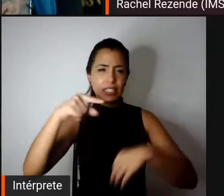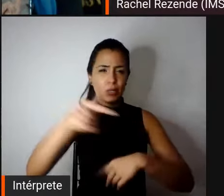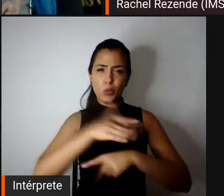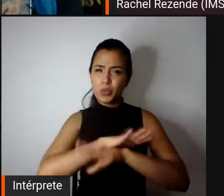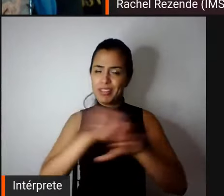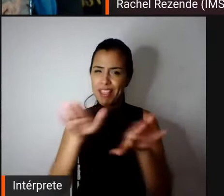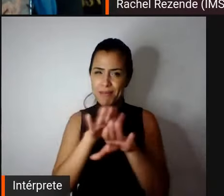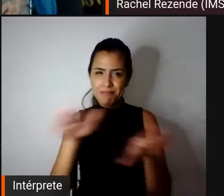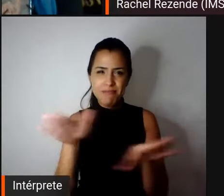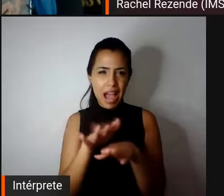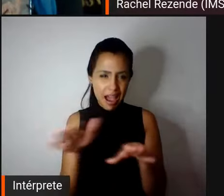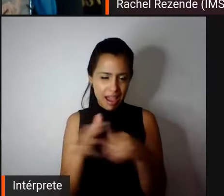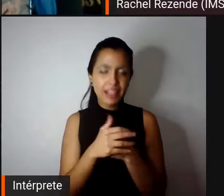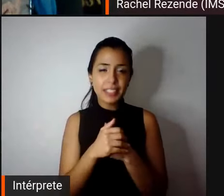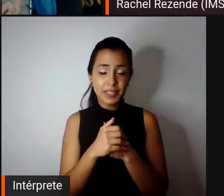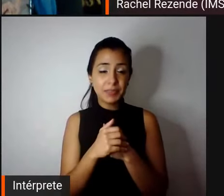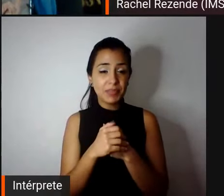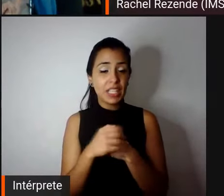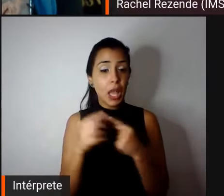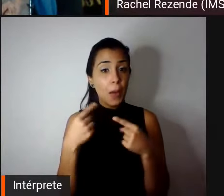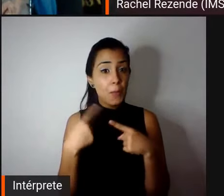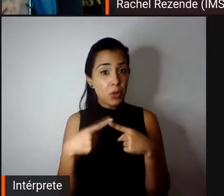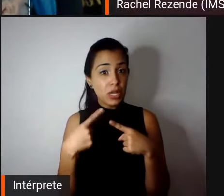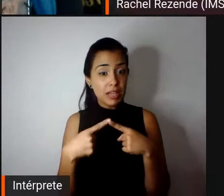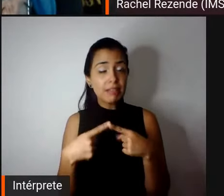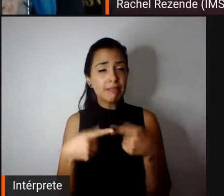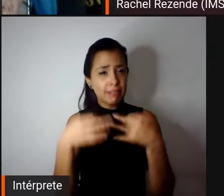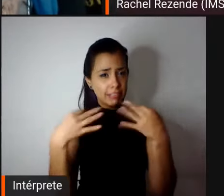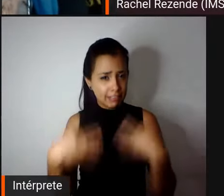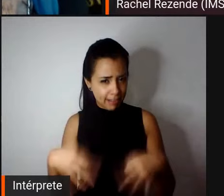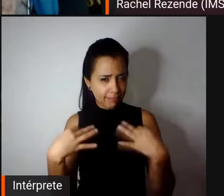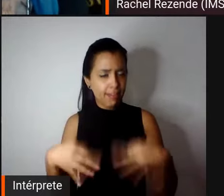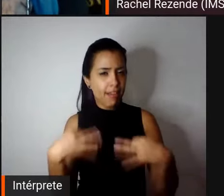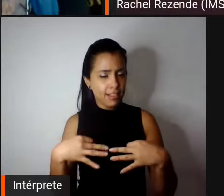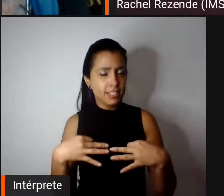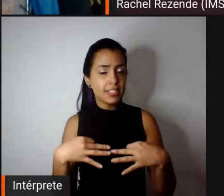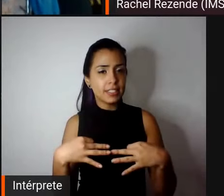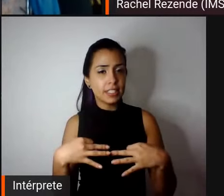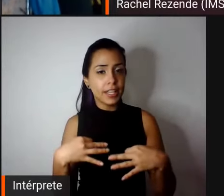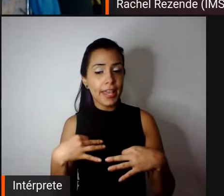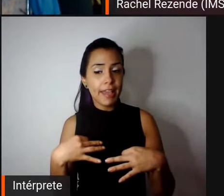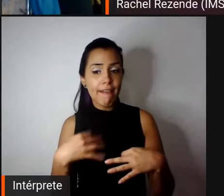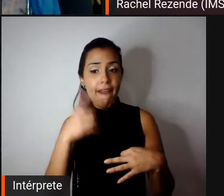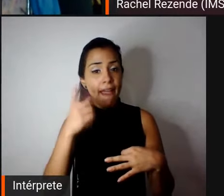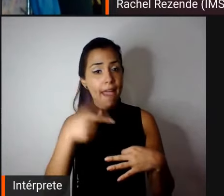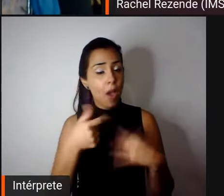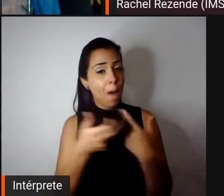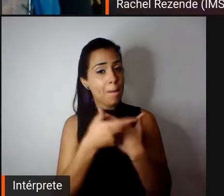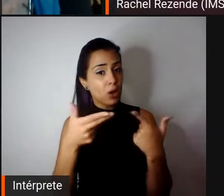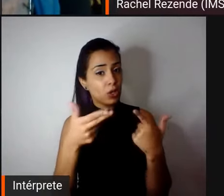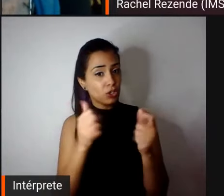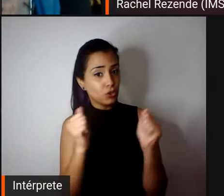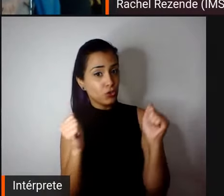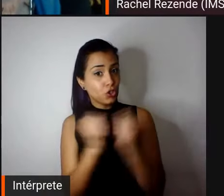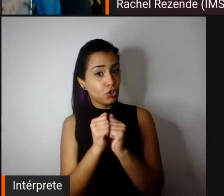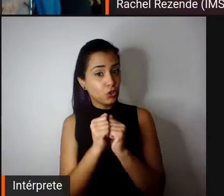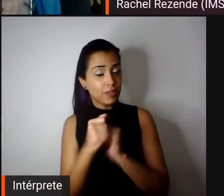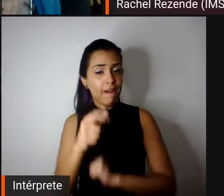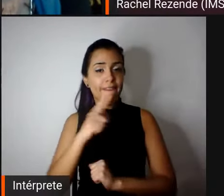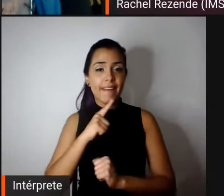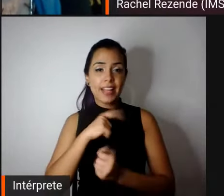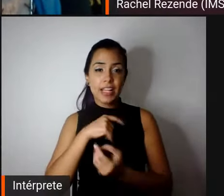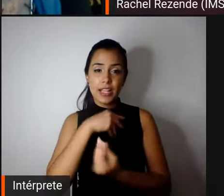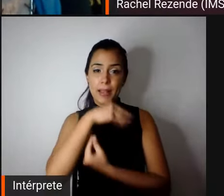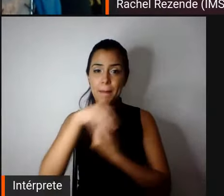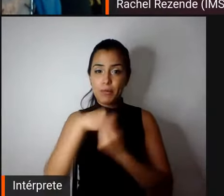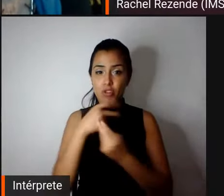você, né? Porque, de fato, eu acho que é um conjunto que, nessa perspectiva que você está colocando,